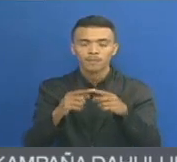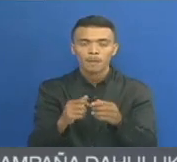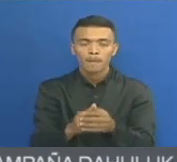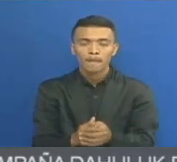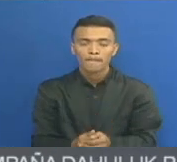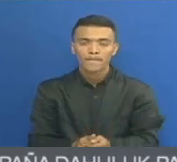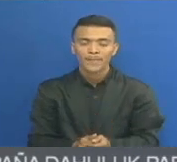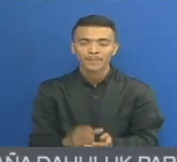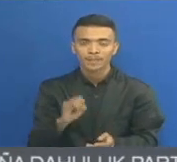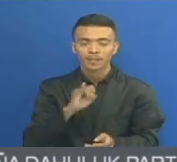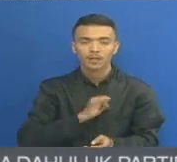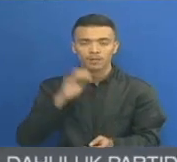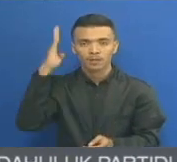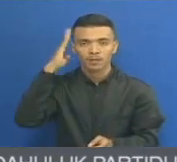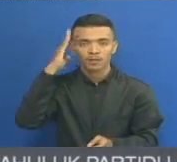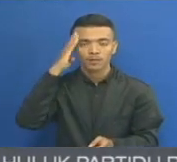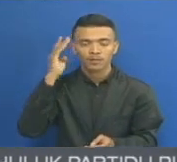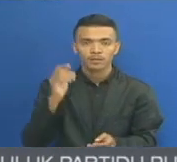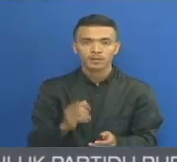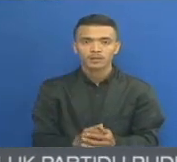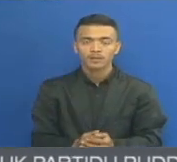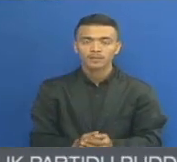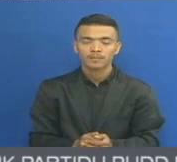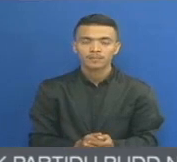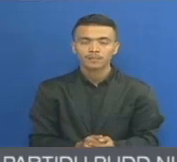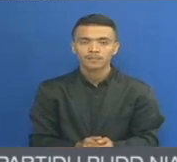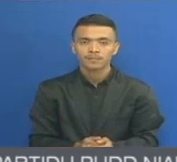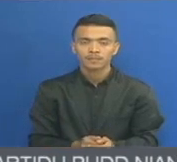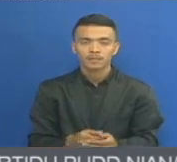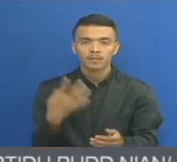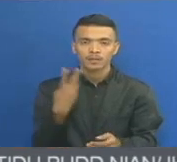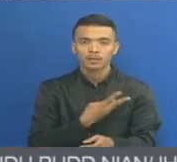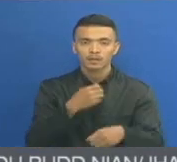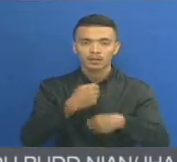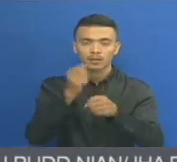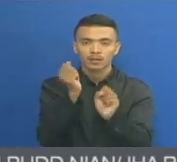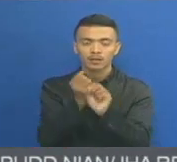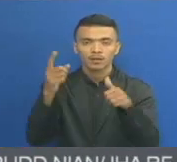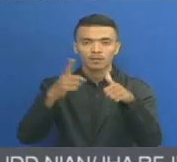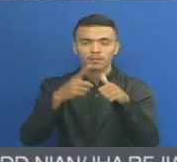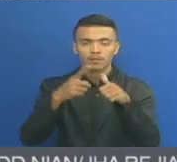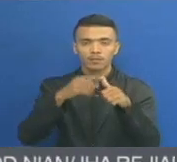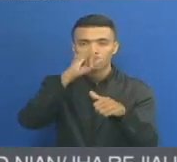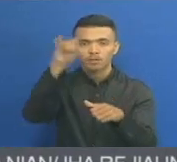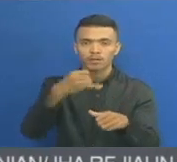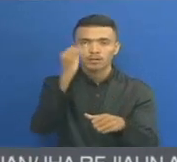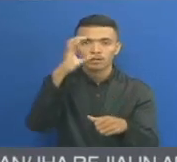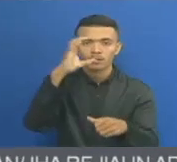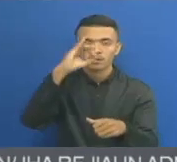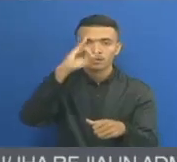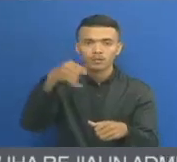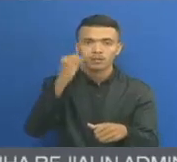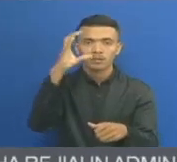ligação. A Unida, né? Era piloto de mesmo de Halloween, e primeira vez para Jaica Rodrita,